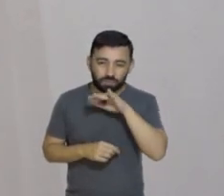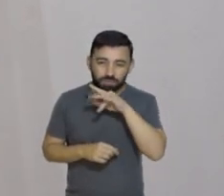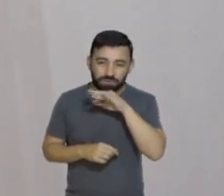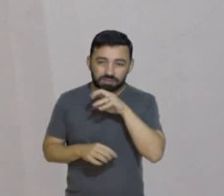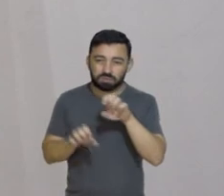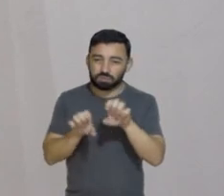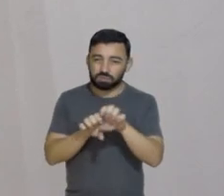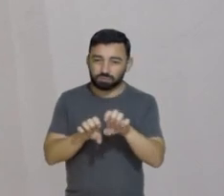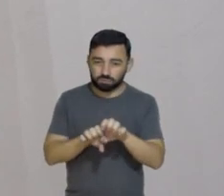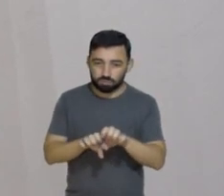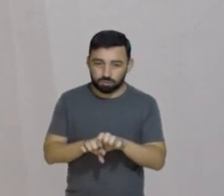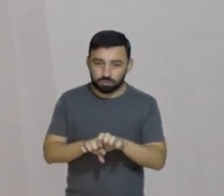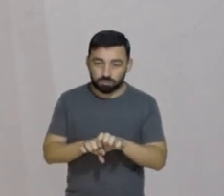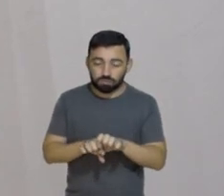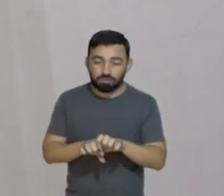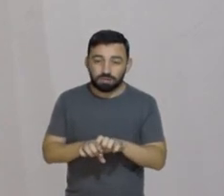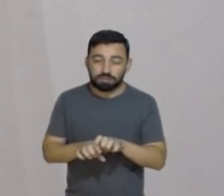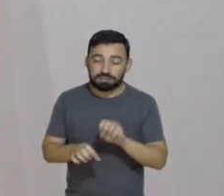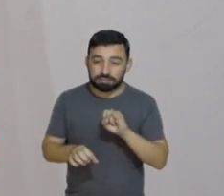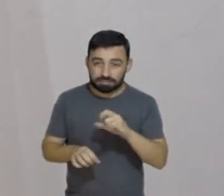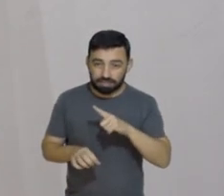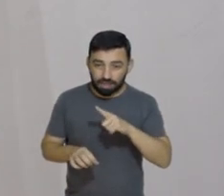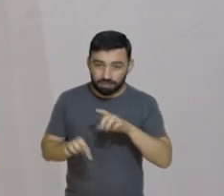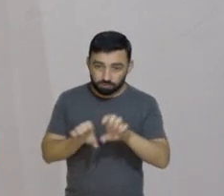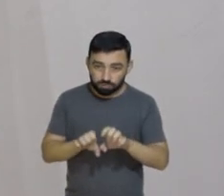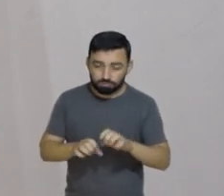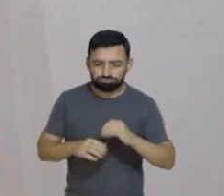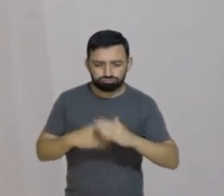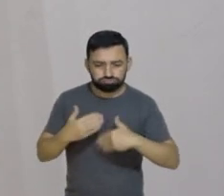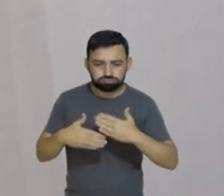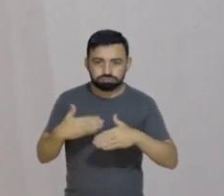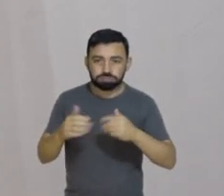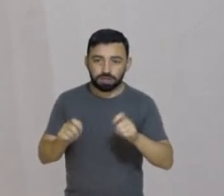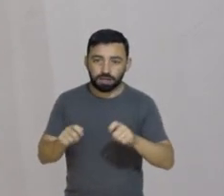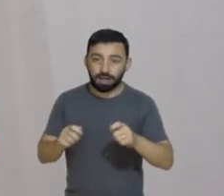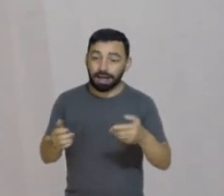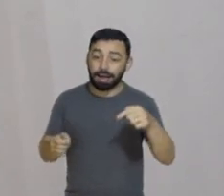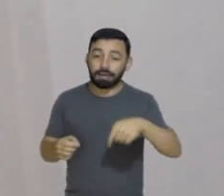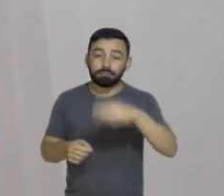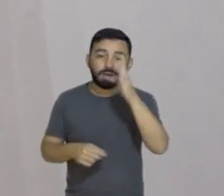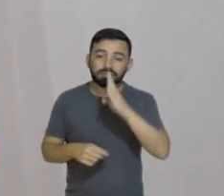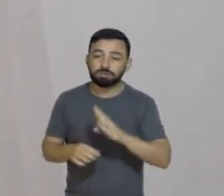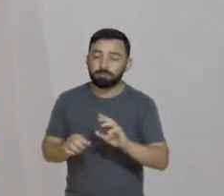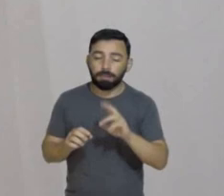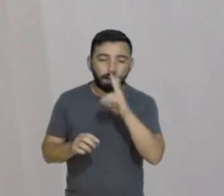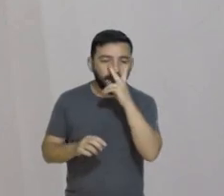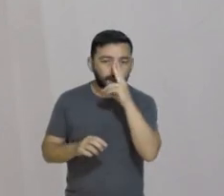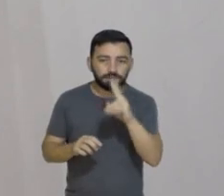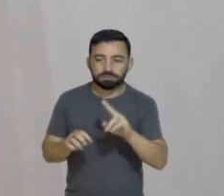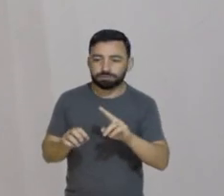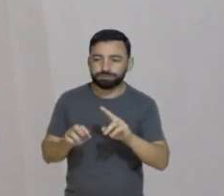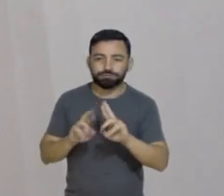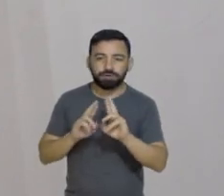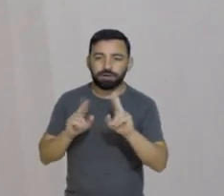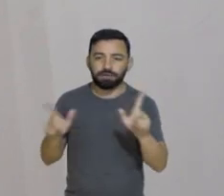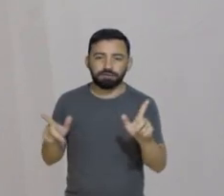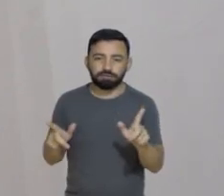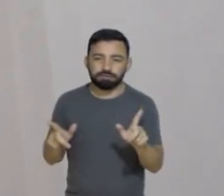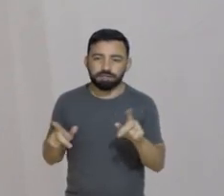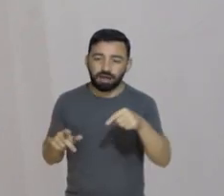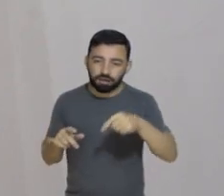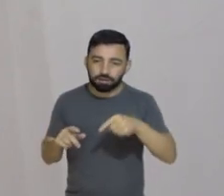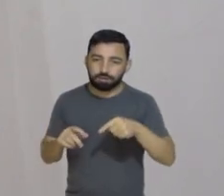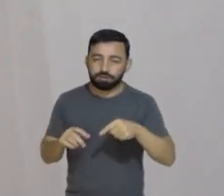o desenvolvimento. E o que acontece no nosso país é o contrário. Primeiro, a indústria chega, o empreendedor, o